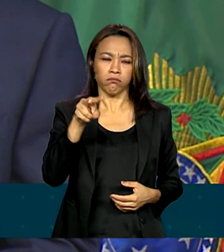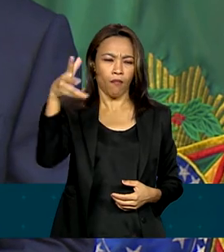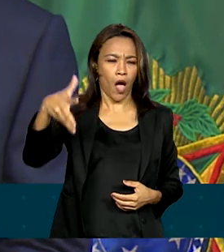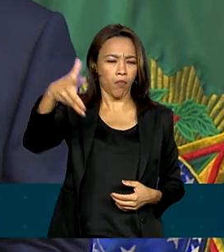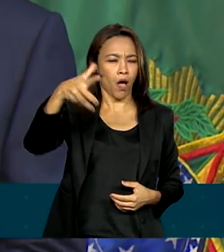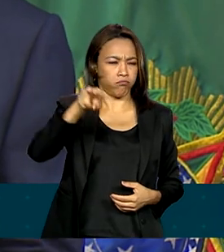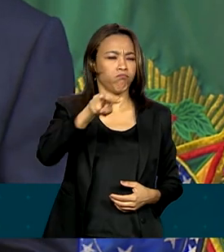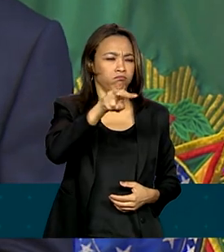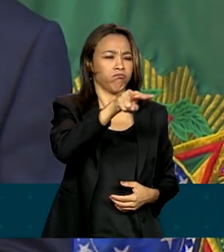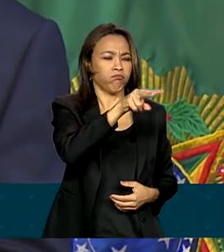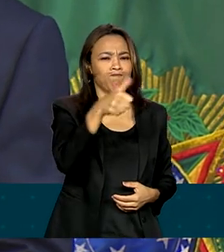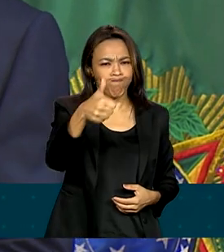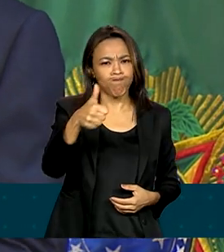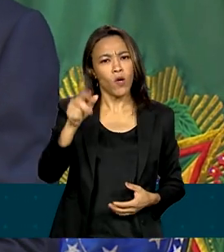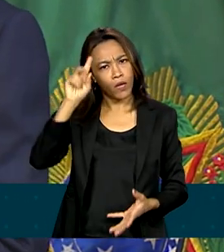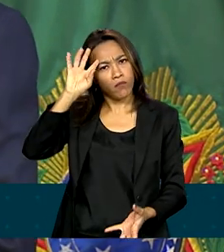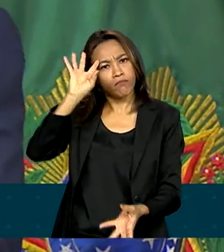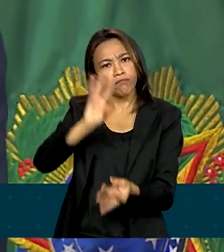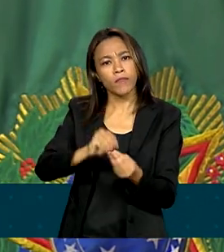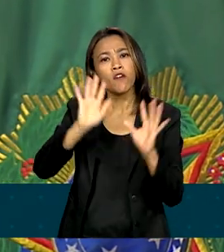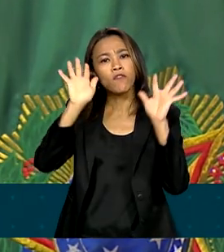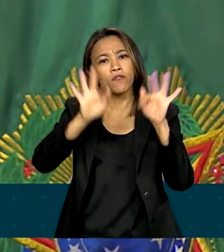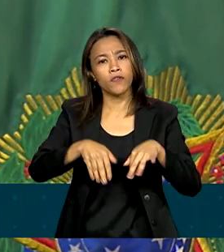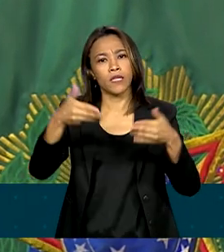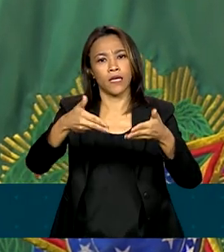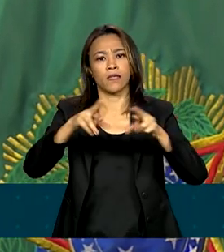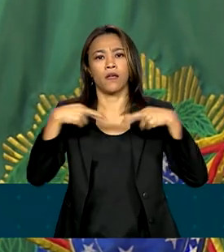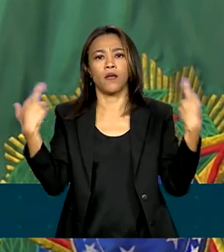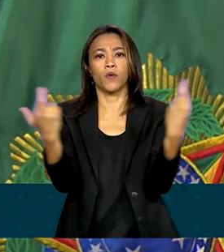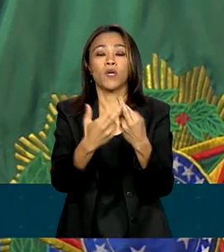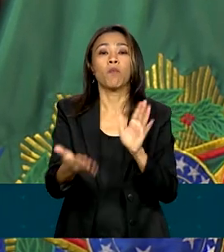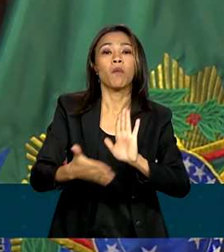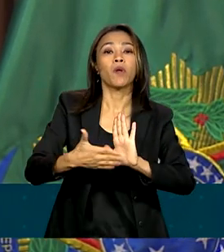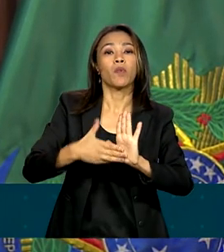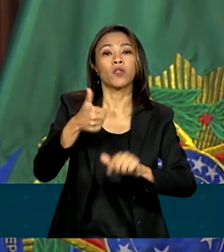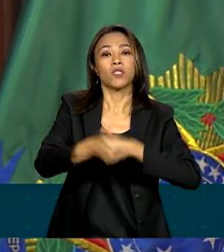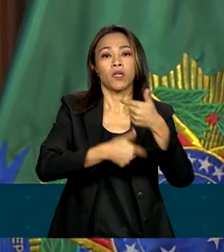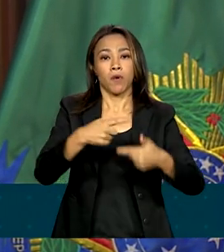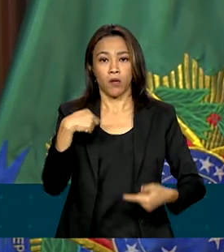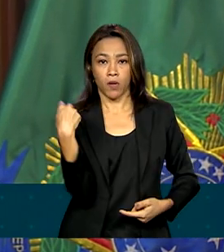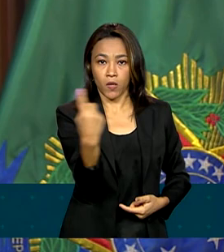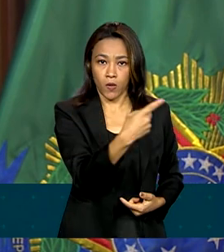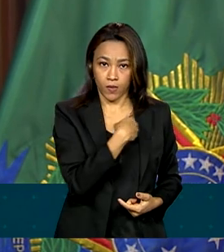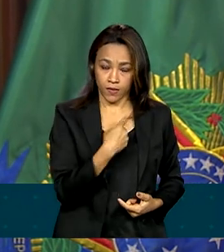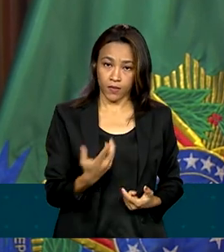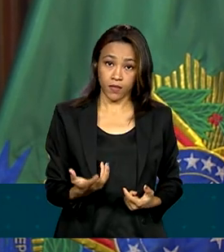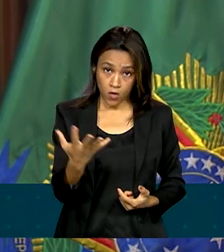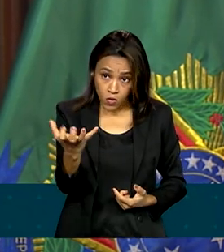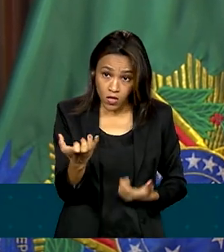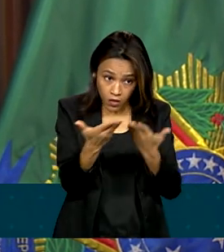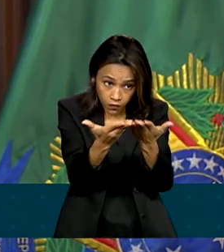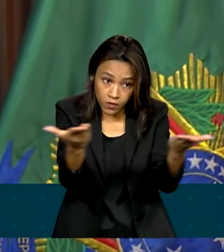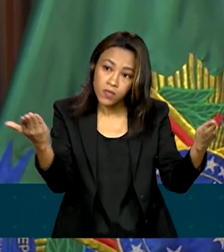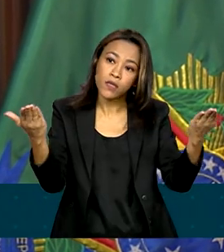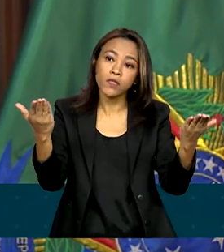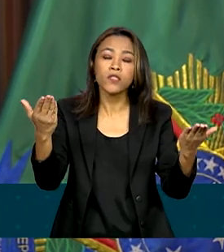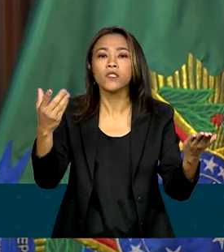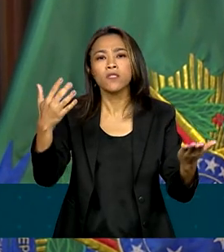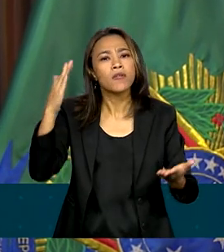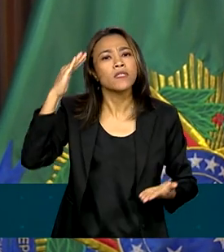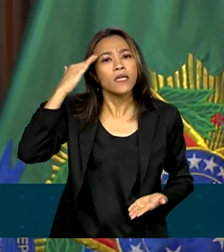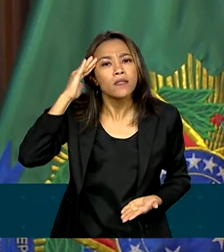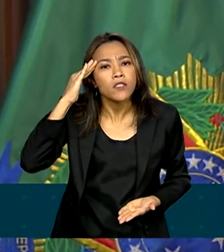eu quero encerrar essa reunião fazendo proposta de trabalho para nós. Eu só queria que vocês tivessem em mente o